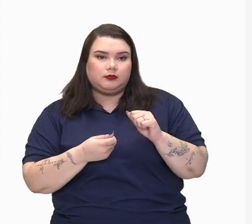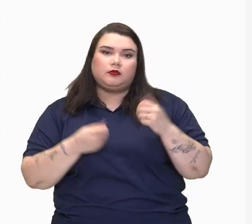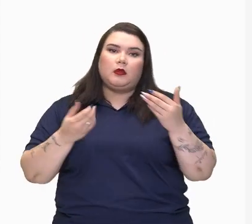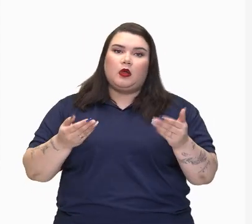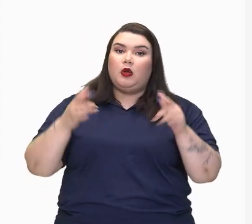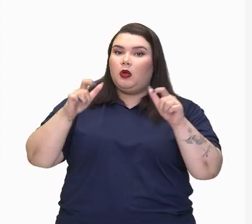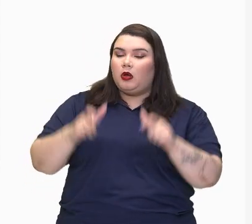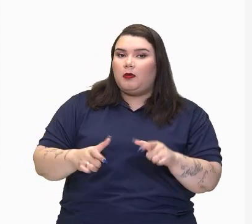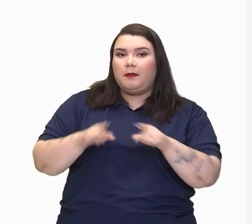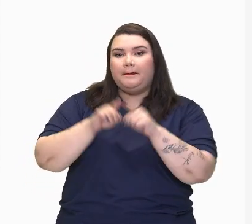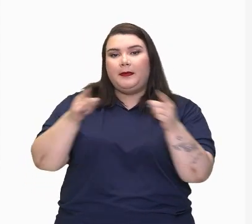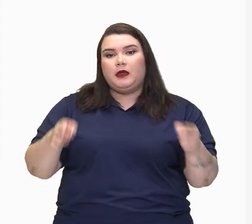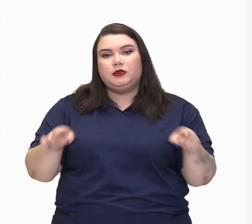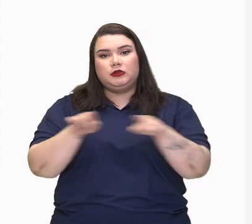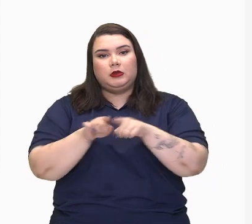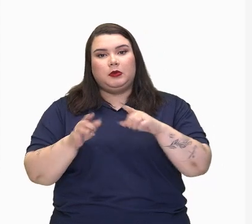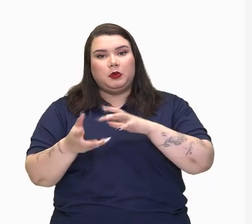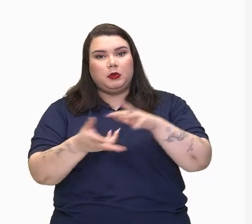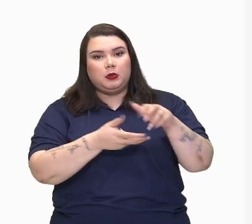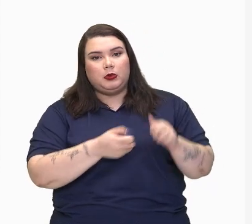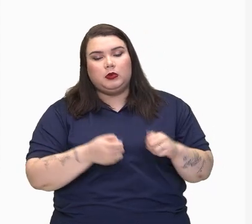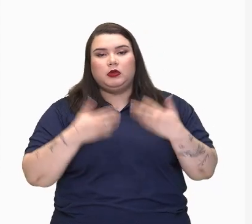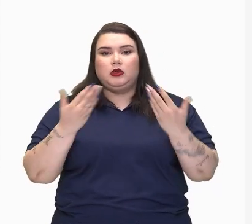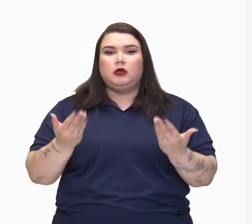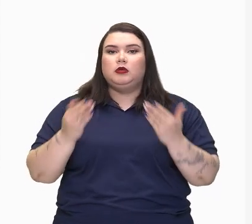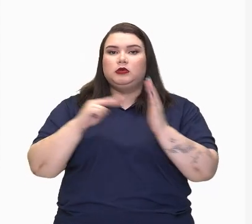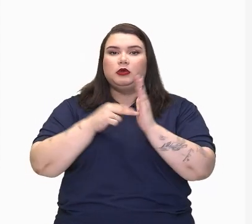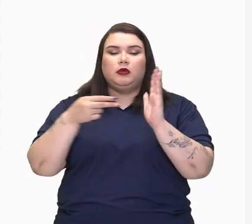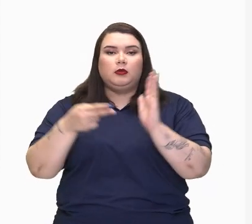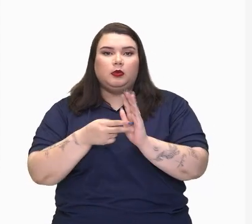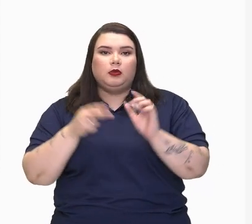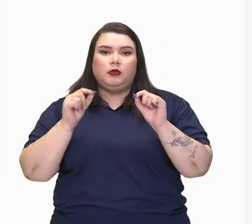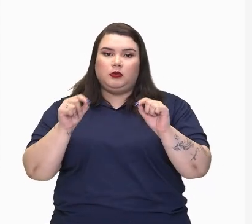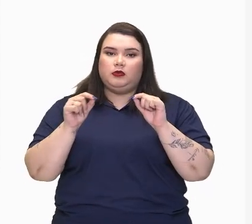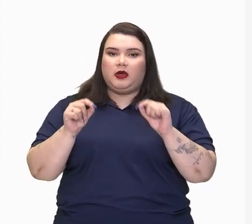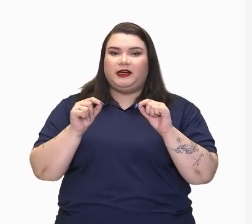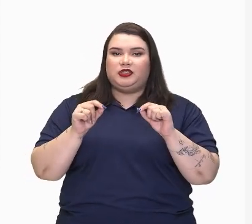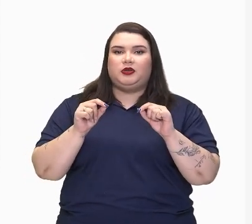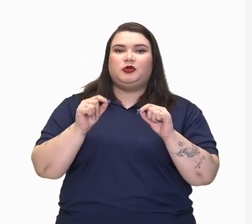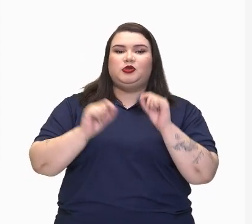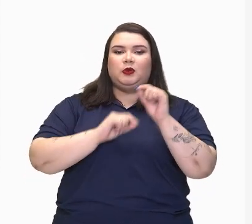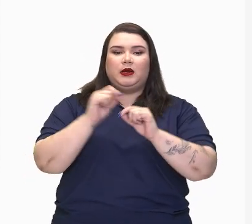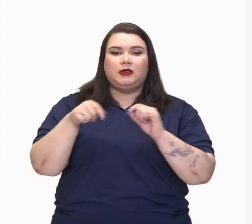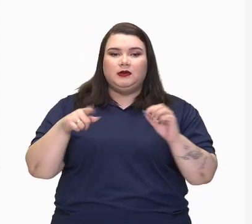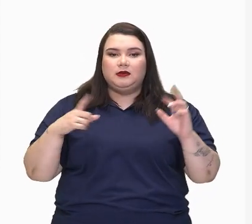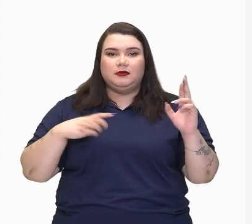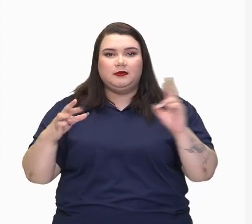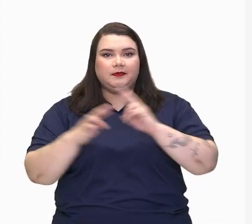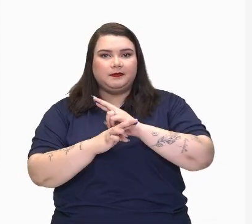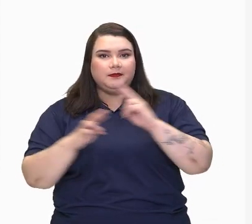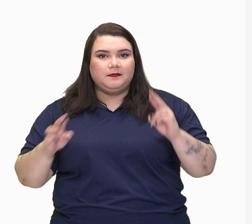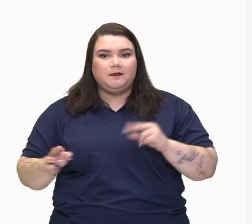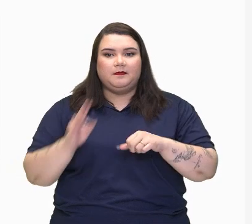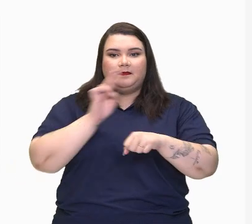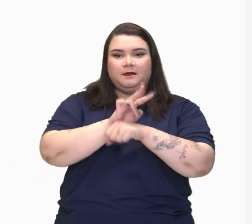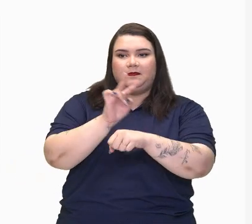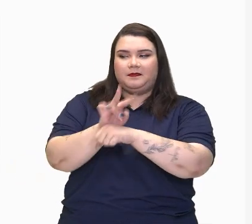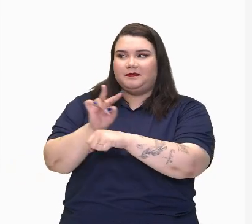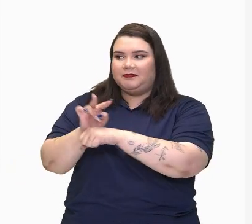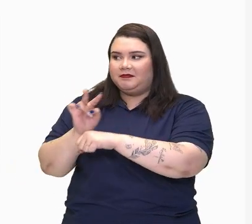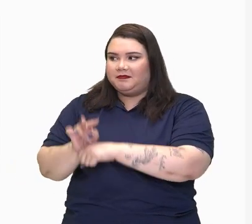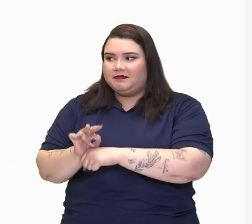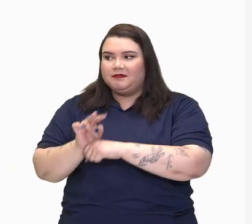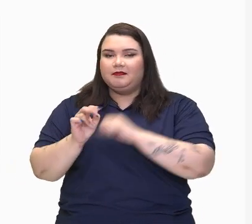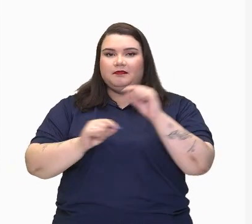local, mas também do mundo. É uma ideia que também se vendeu por muito tempo em relação à Amazônia. Preservar para que não